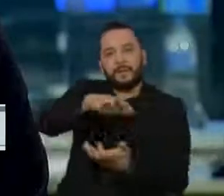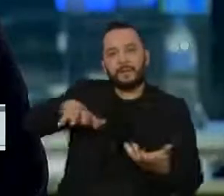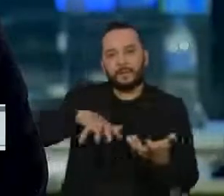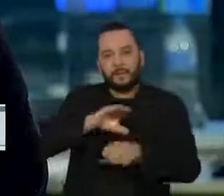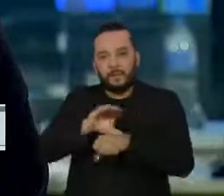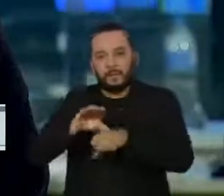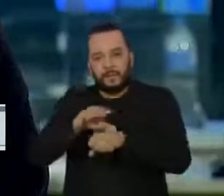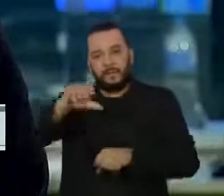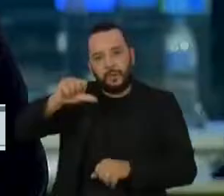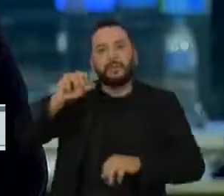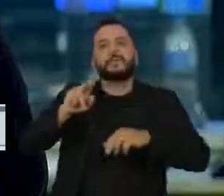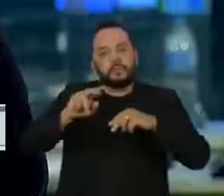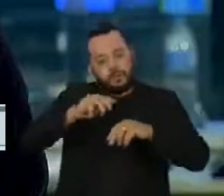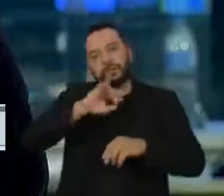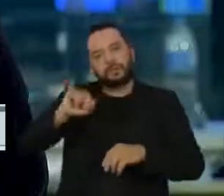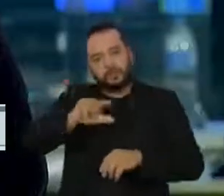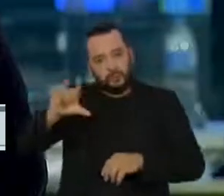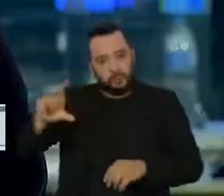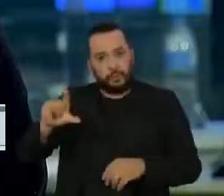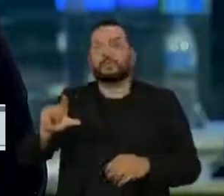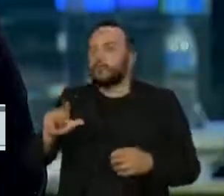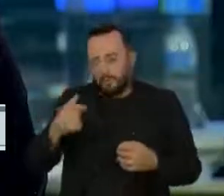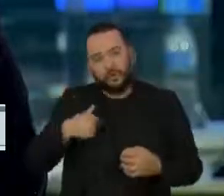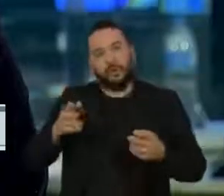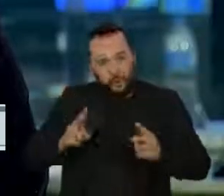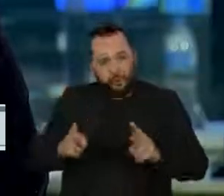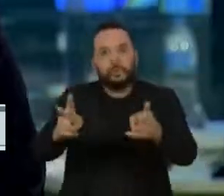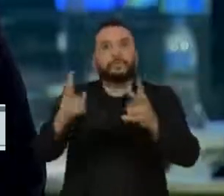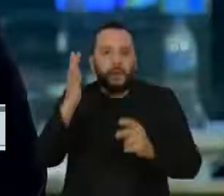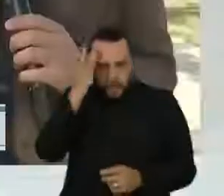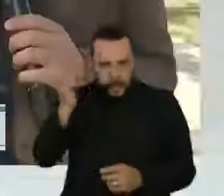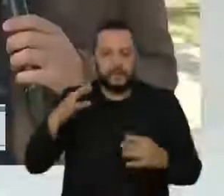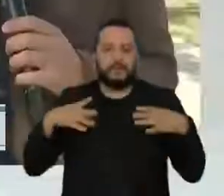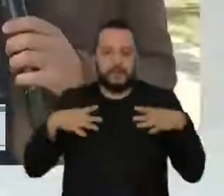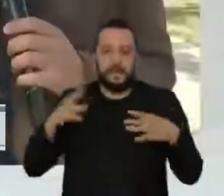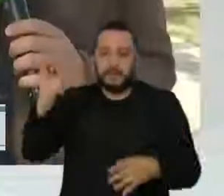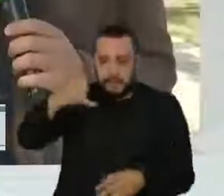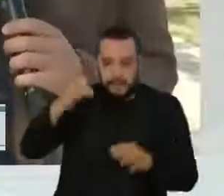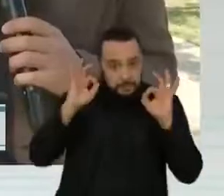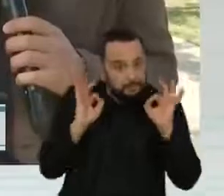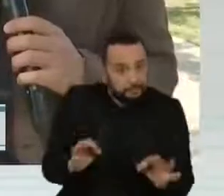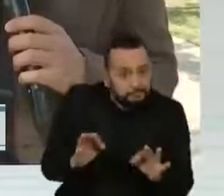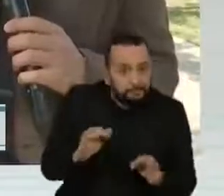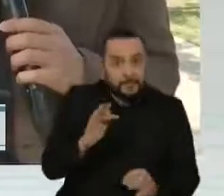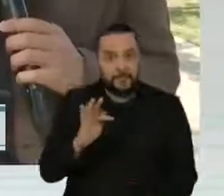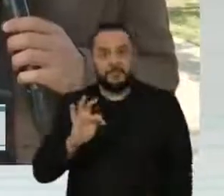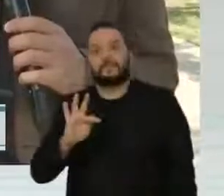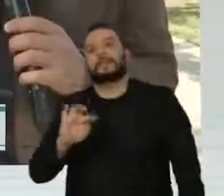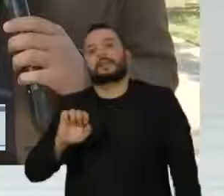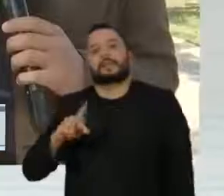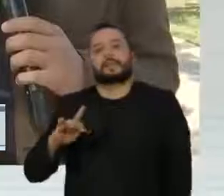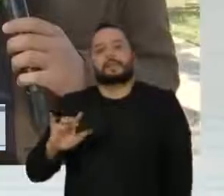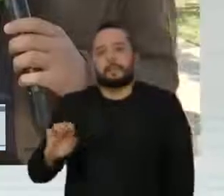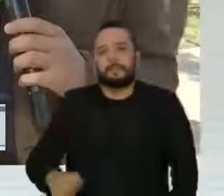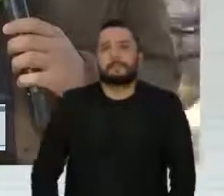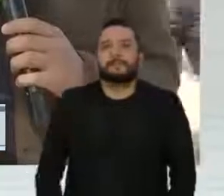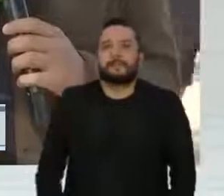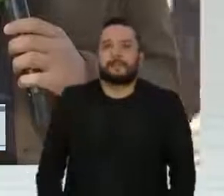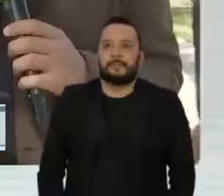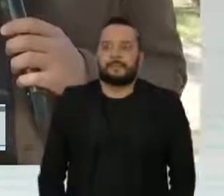Constitucionalista, 9 de julho, não estava na lista e por isso segue valendo. Mas isso, Felipe Neves, boa tarde.